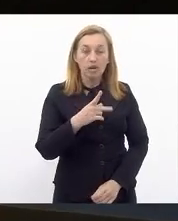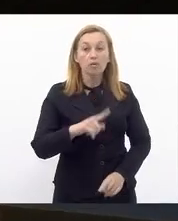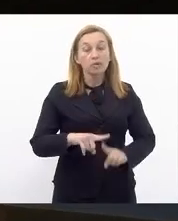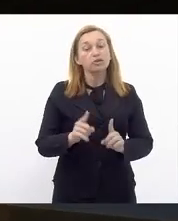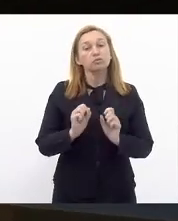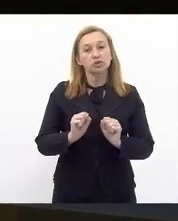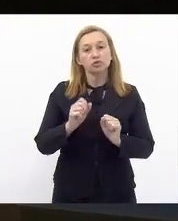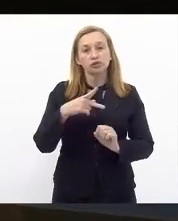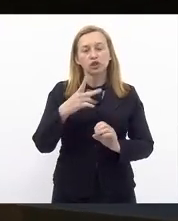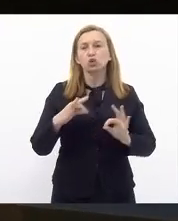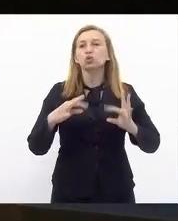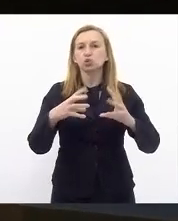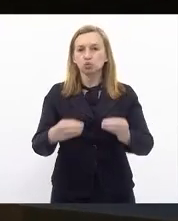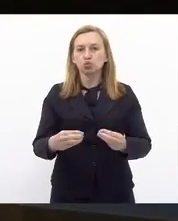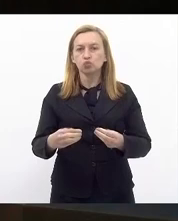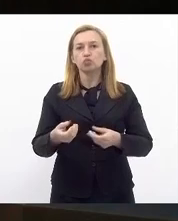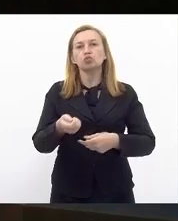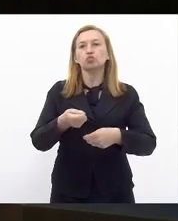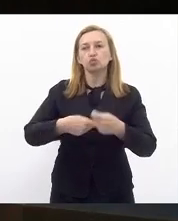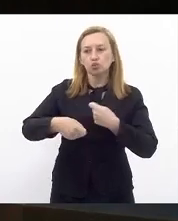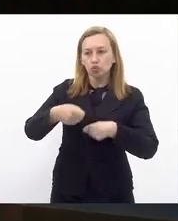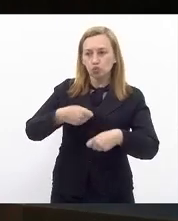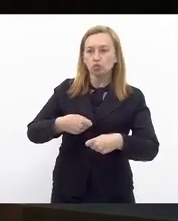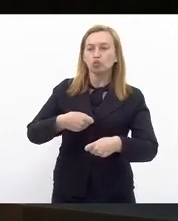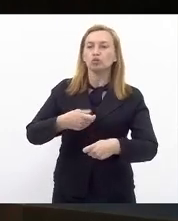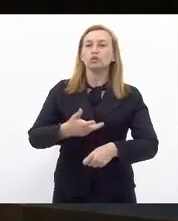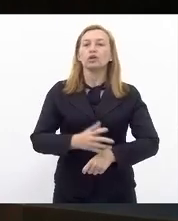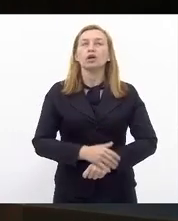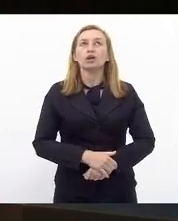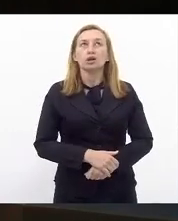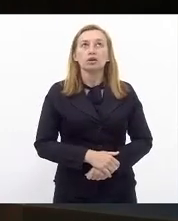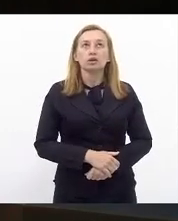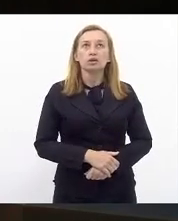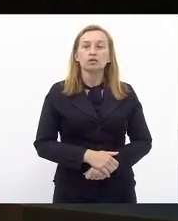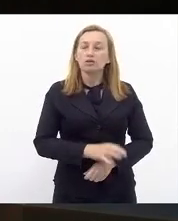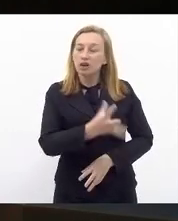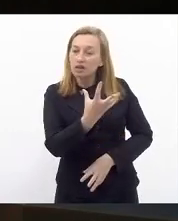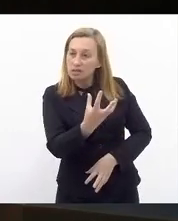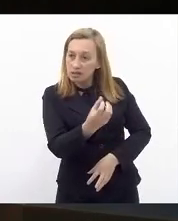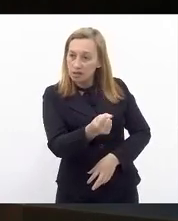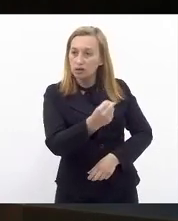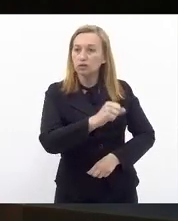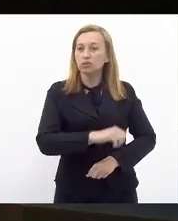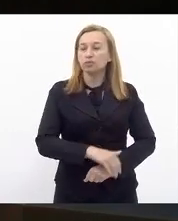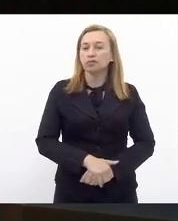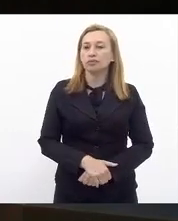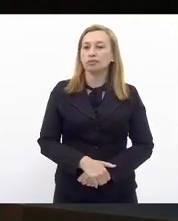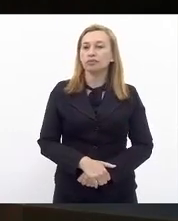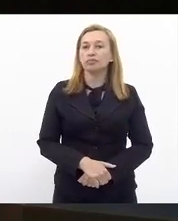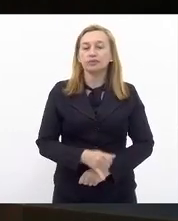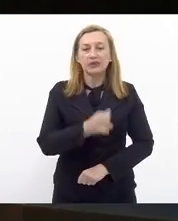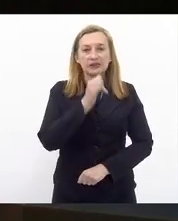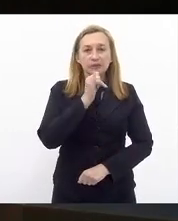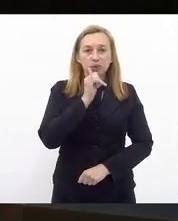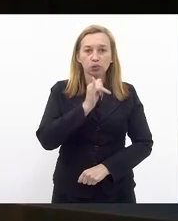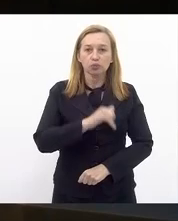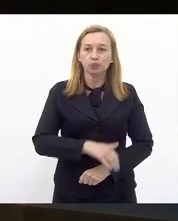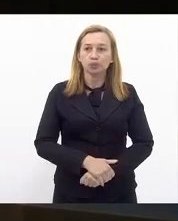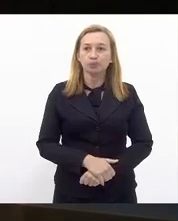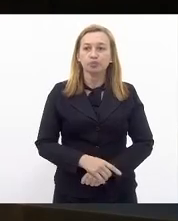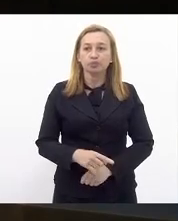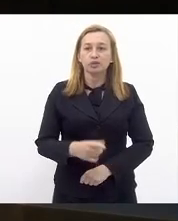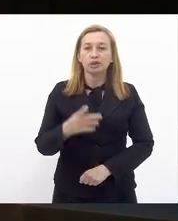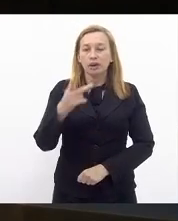tudo aquilo que foi negociado e que foi aceito por exemplo